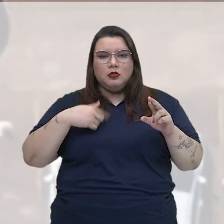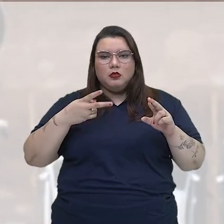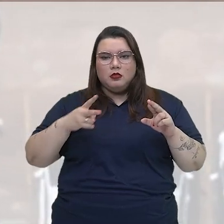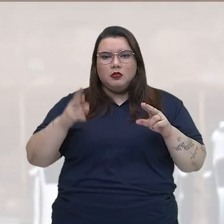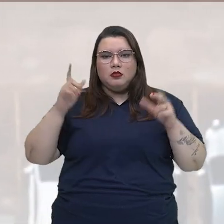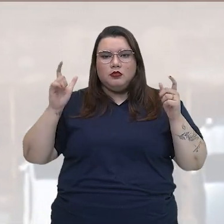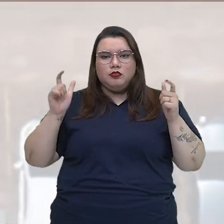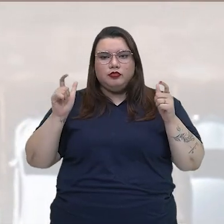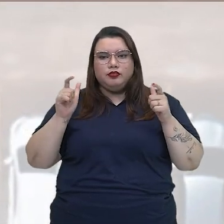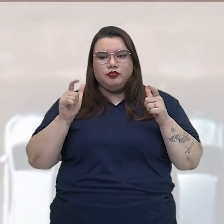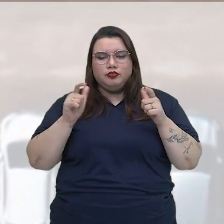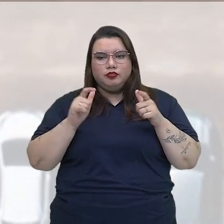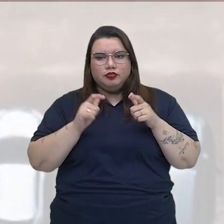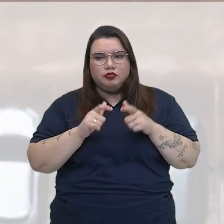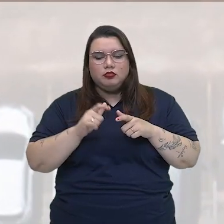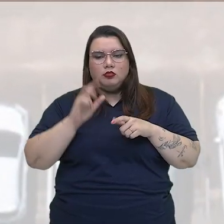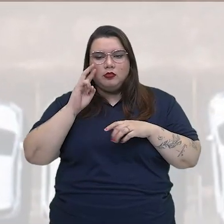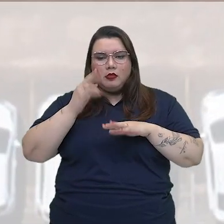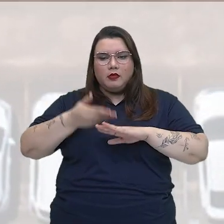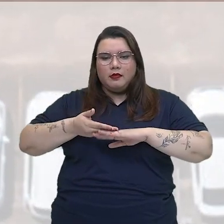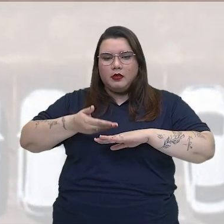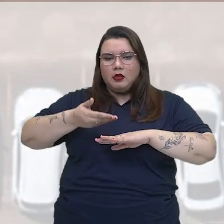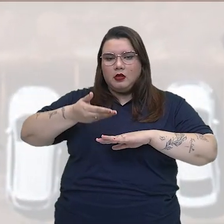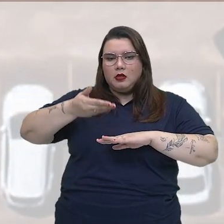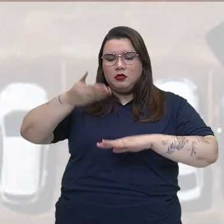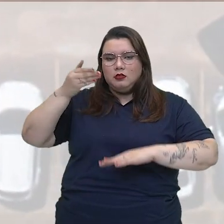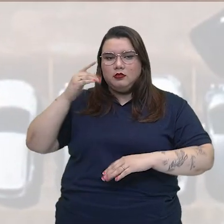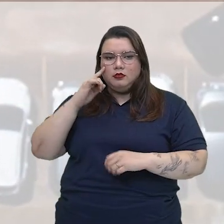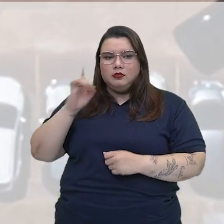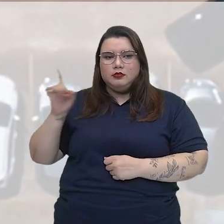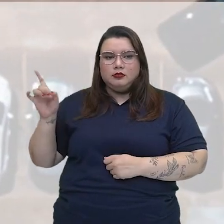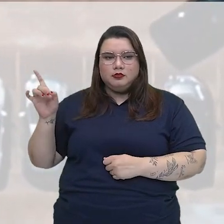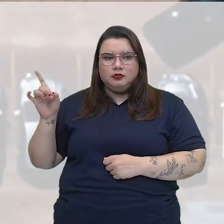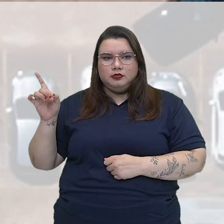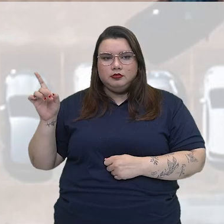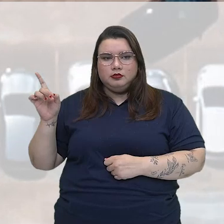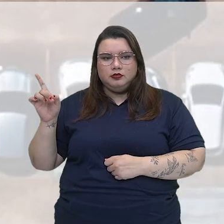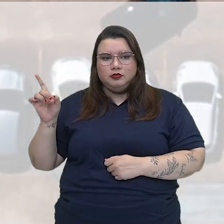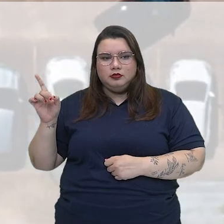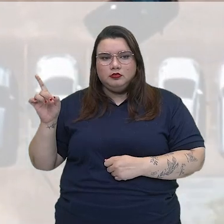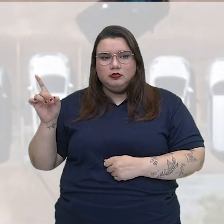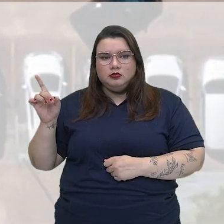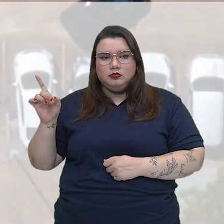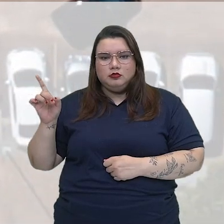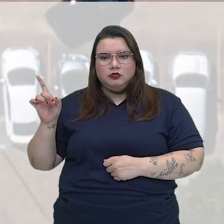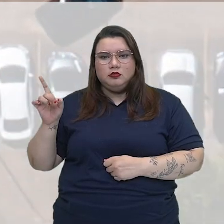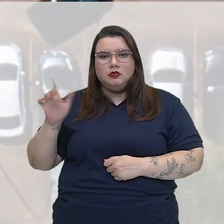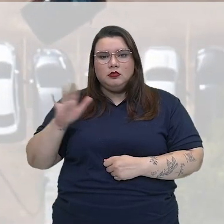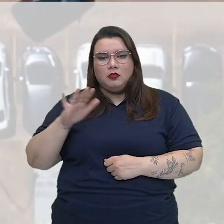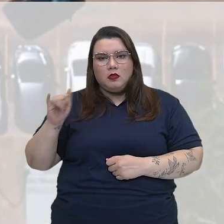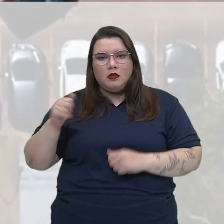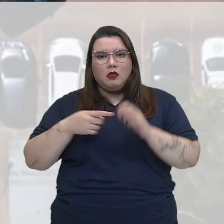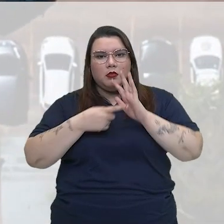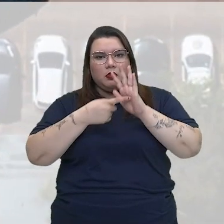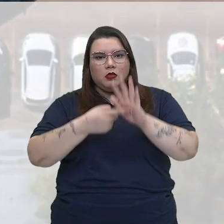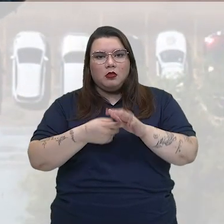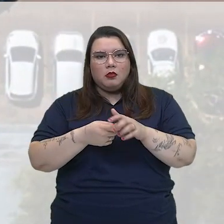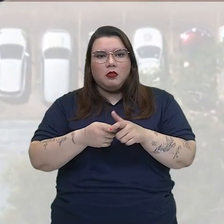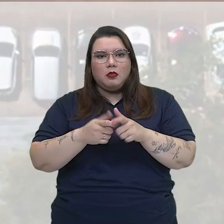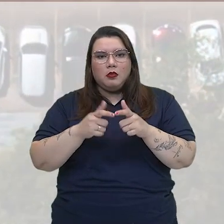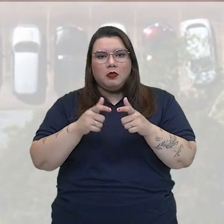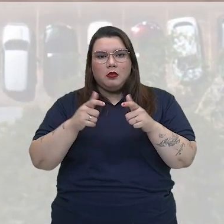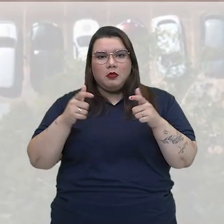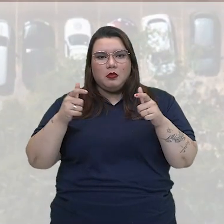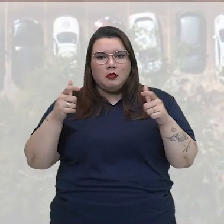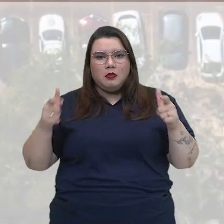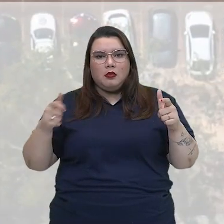continuar indo agora para mais alto, se eu subir, vai me aparecer uma área cada vez maior. Só